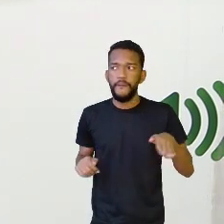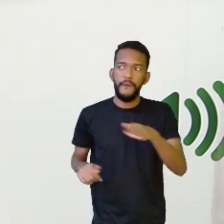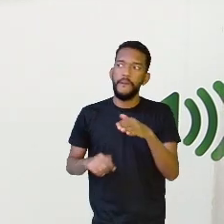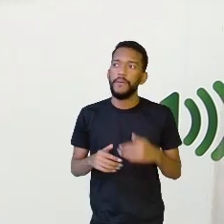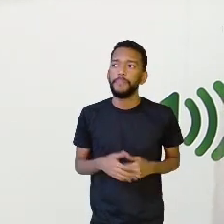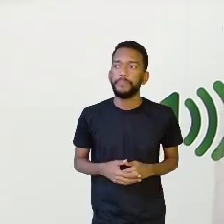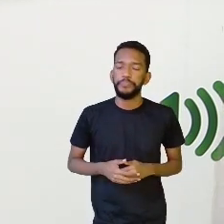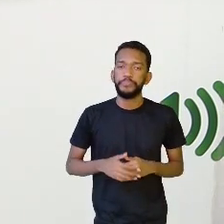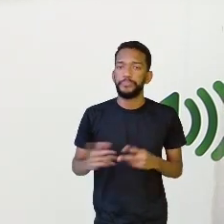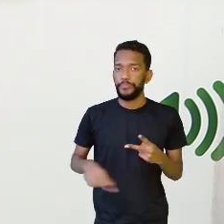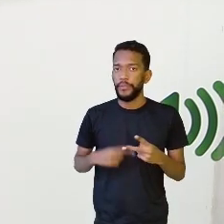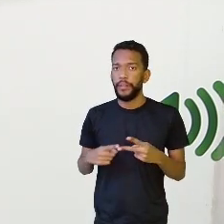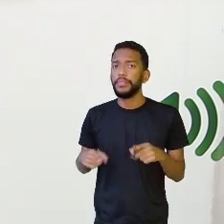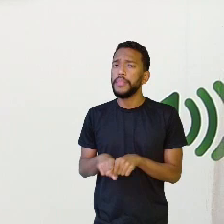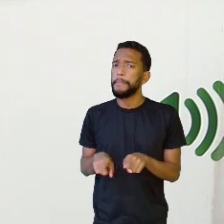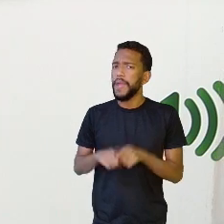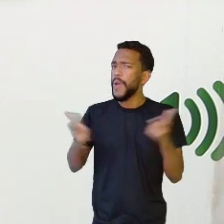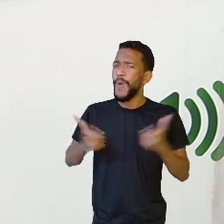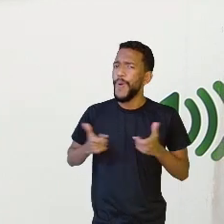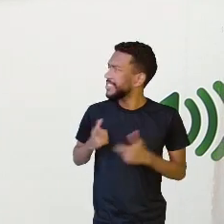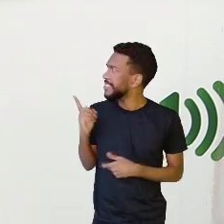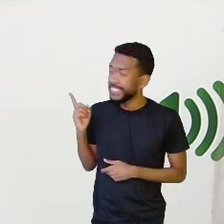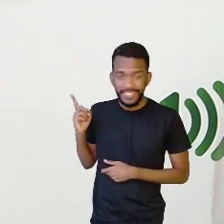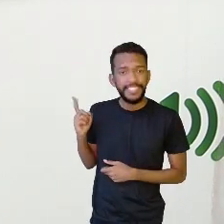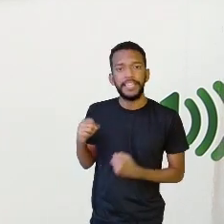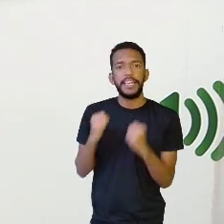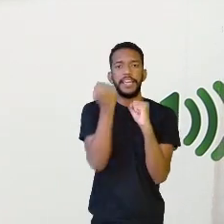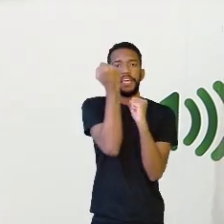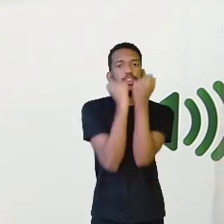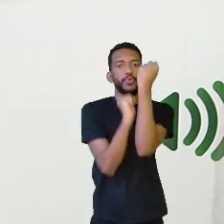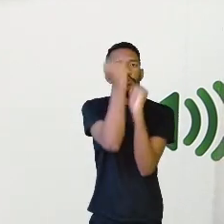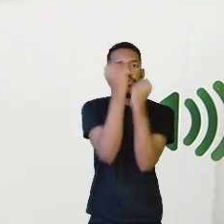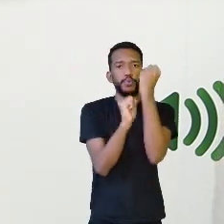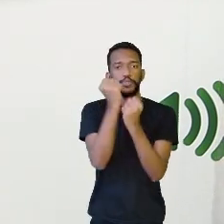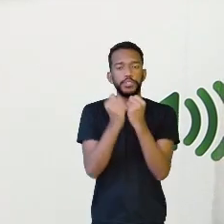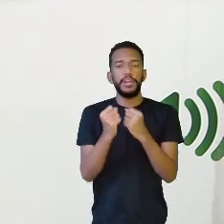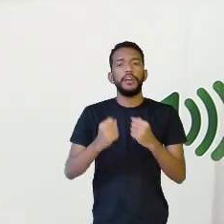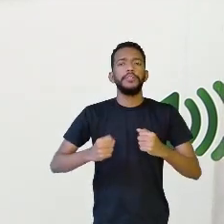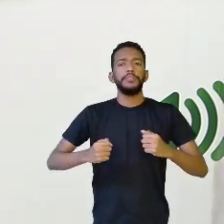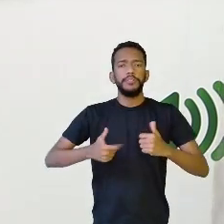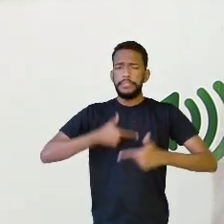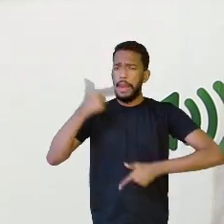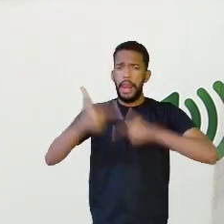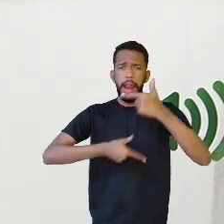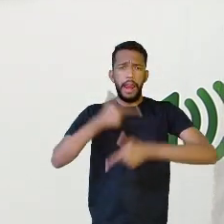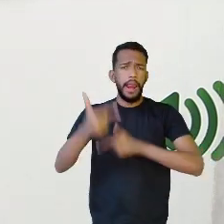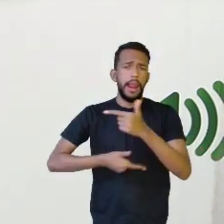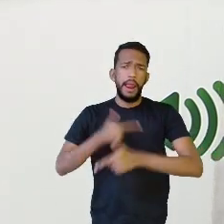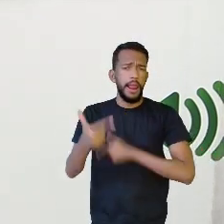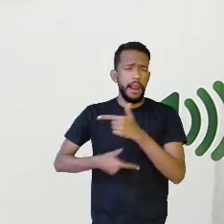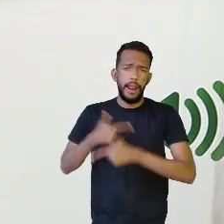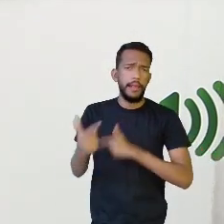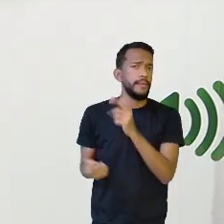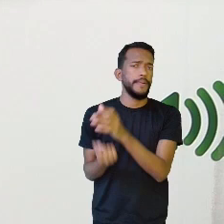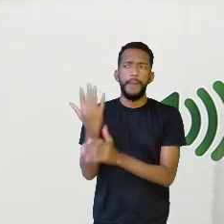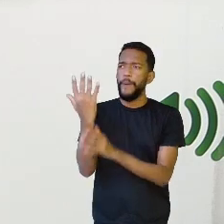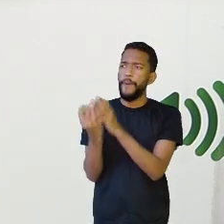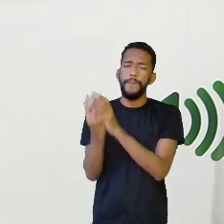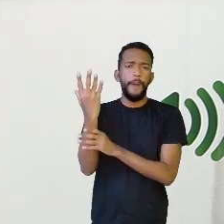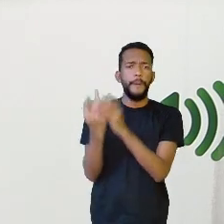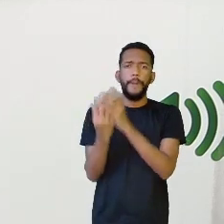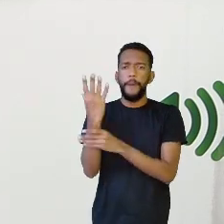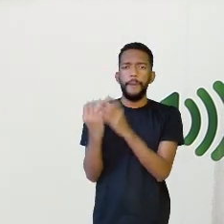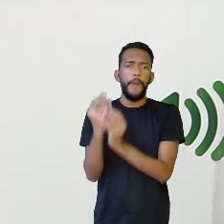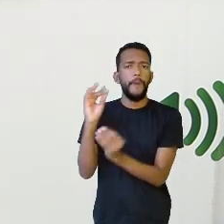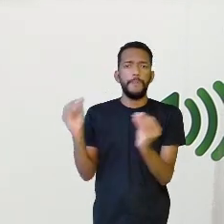mais? Nas indústrias. Muitas indústrias trabalham com o processo de combustão.